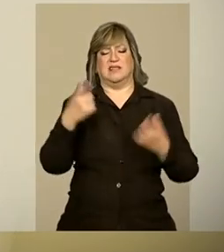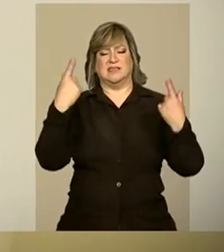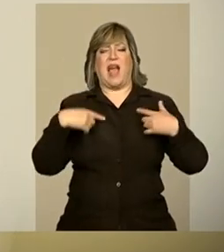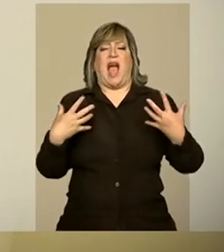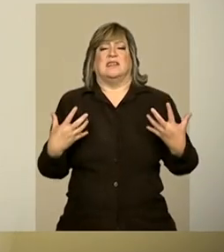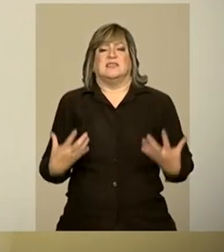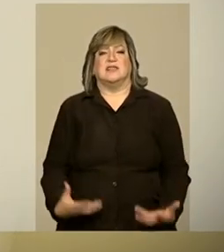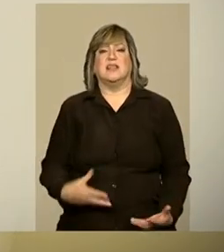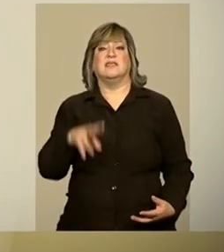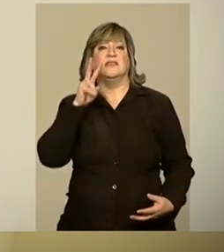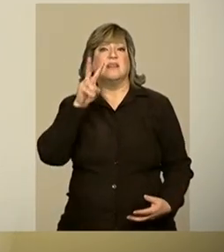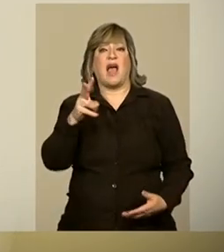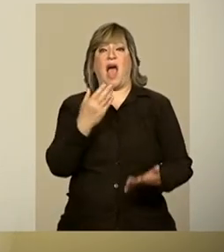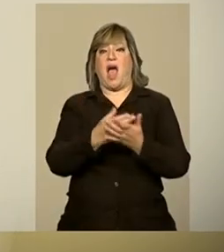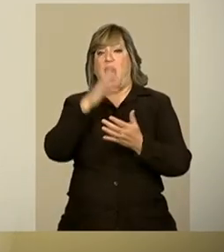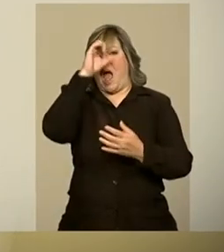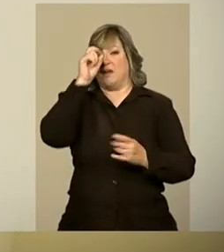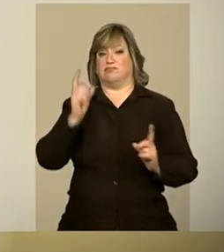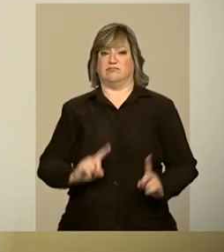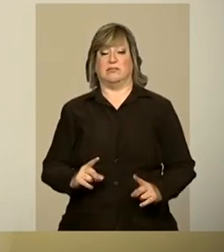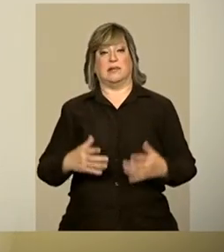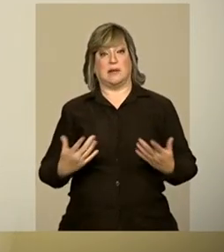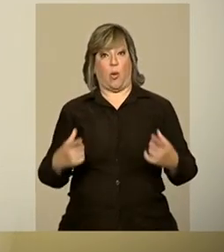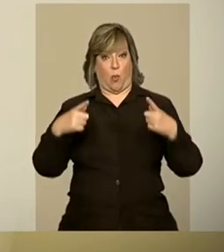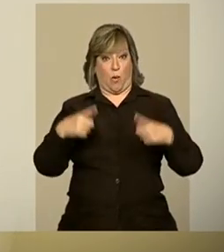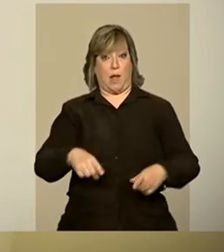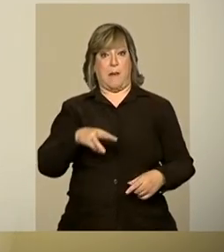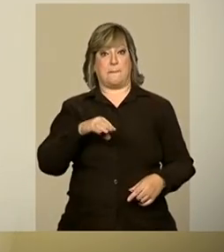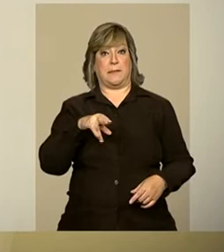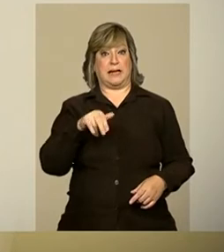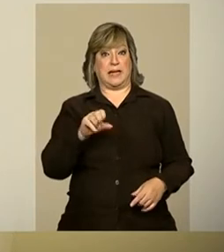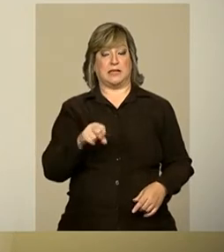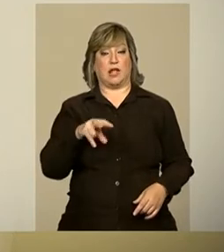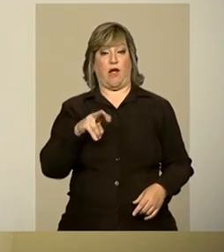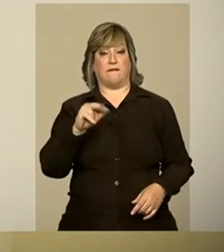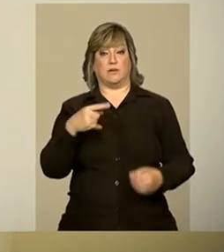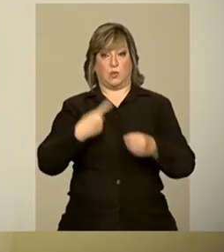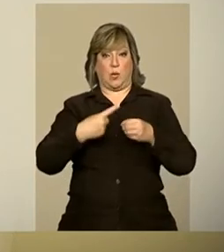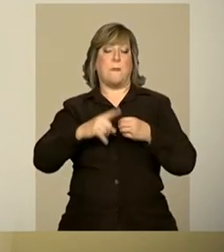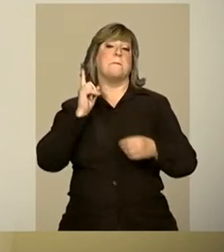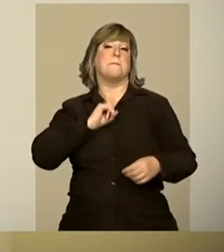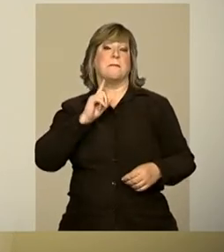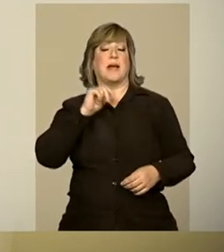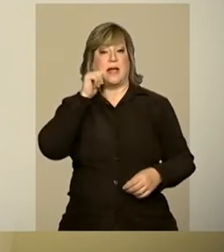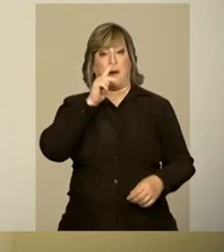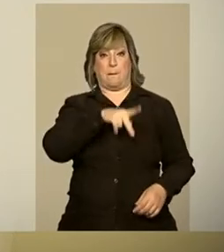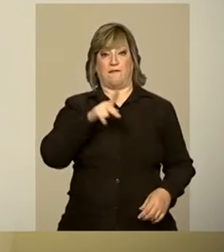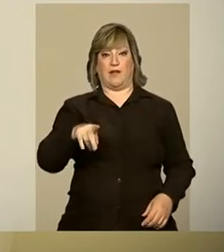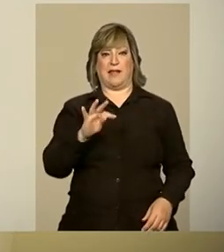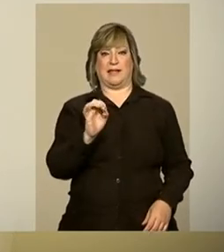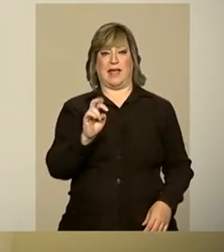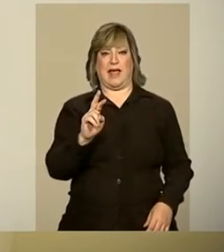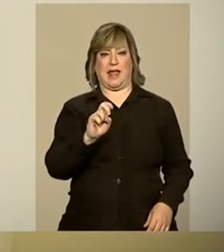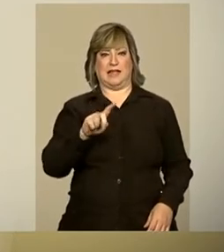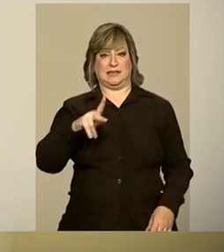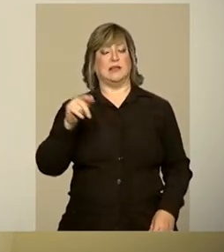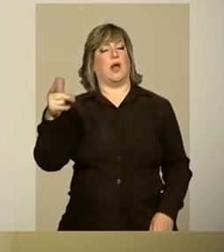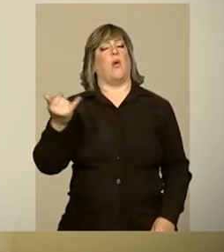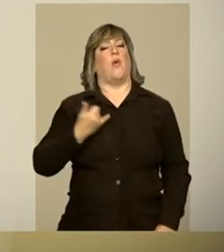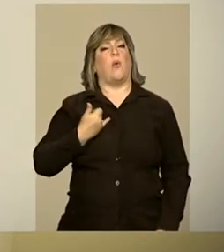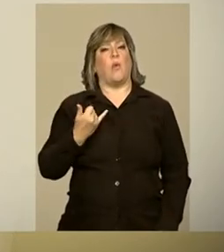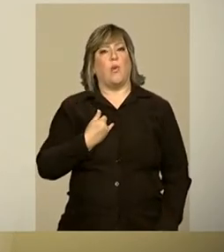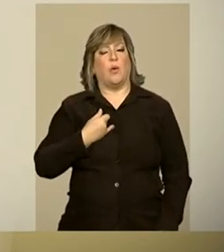aprender direito. Lá em Minas Novas, em Minas Gerais, por exemplo, a professora Terezinha contou para a gente